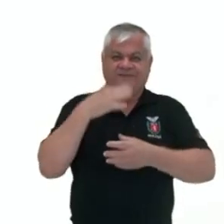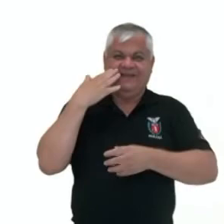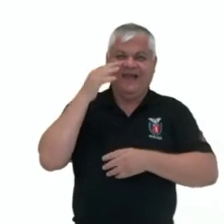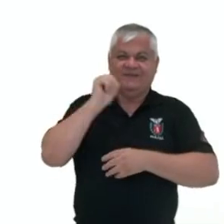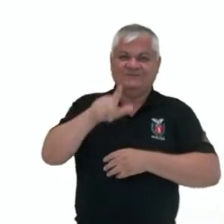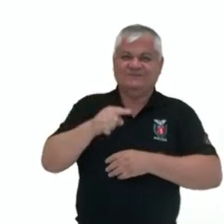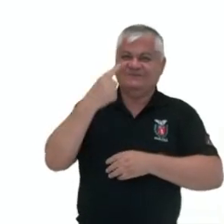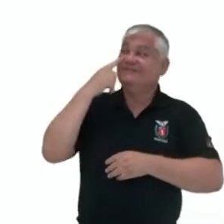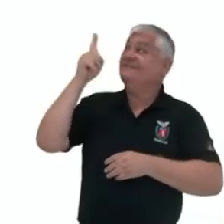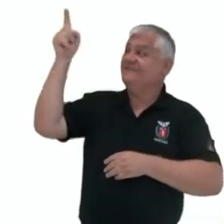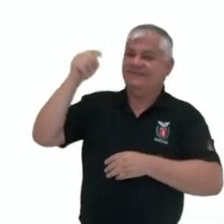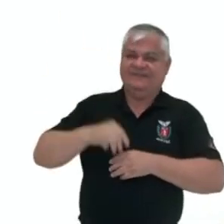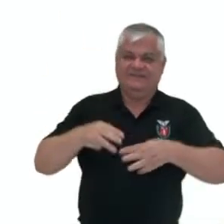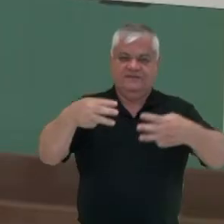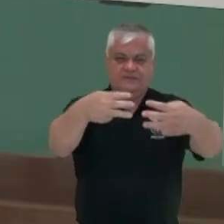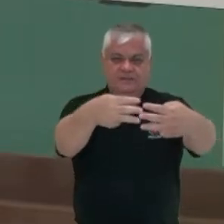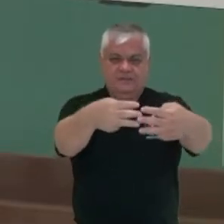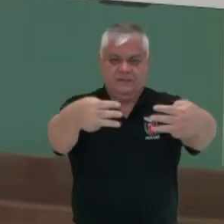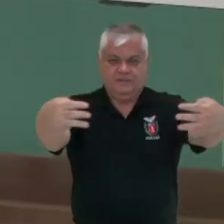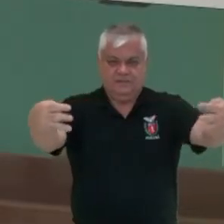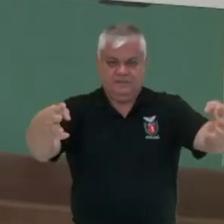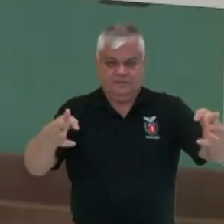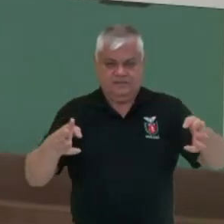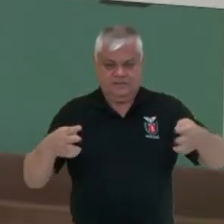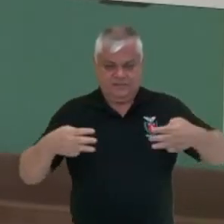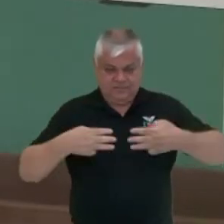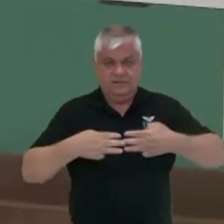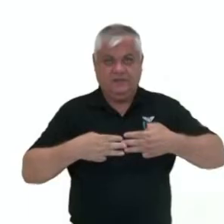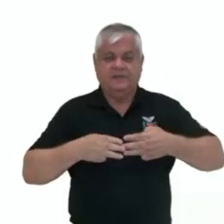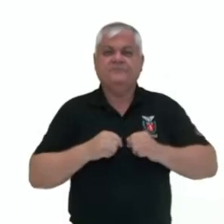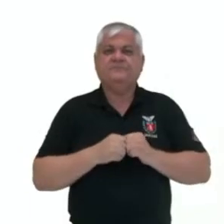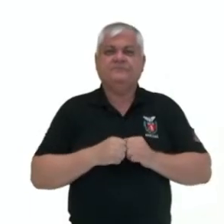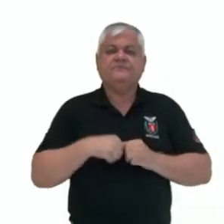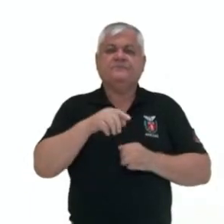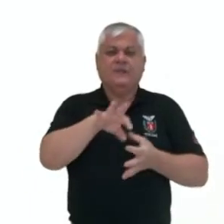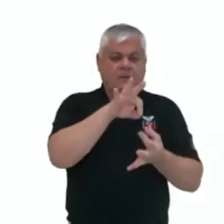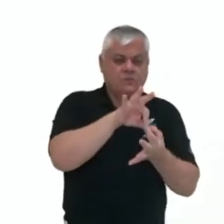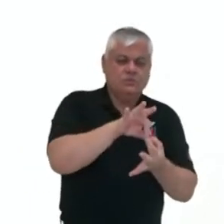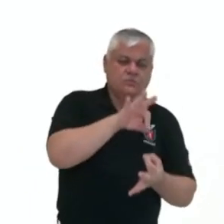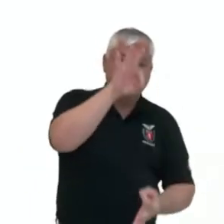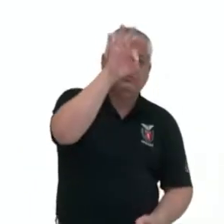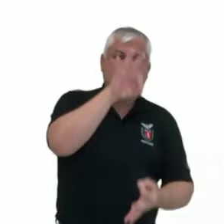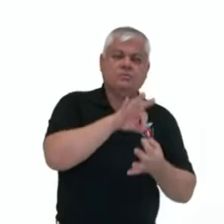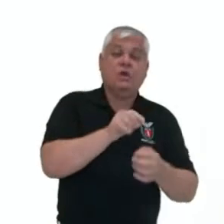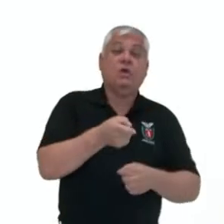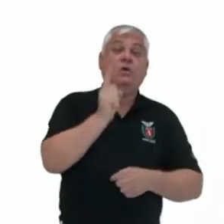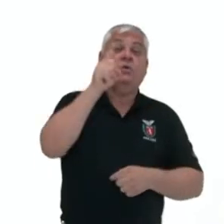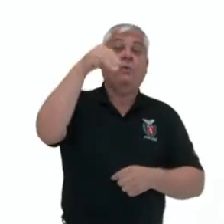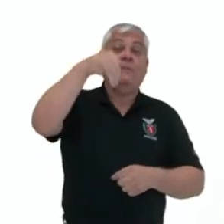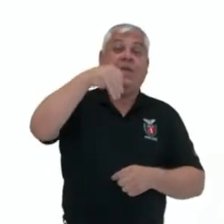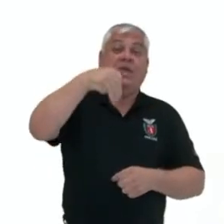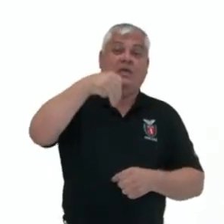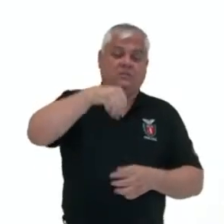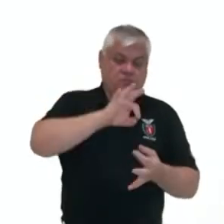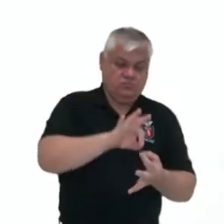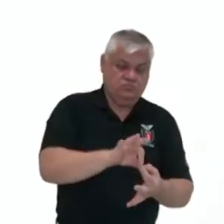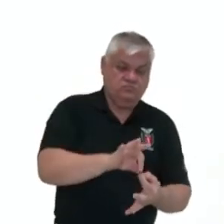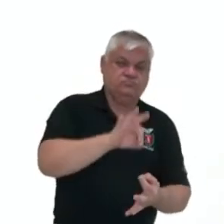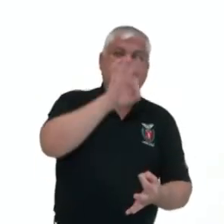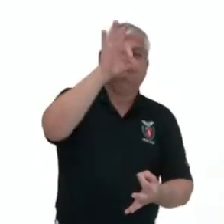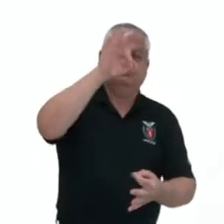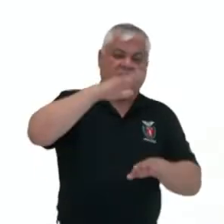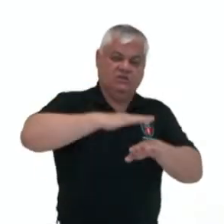mais para dentro daquele espaço pré-determinado. A altura, ele fica a 1 metro do chão, tá? A altura do